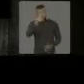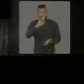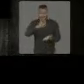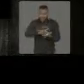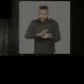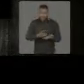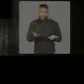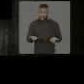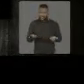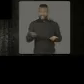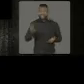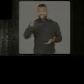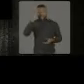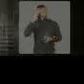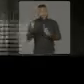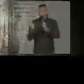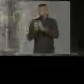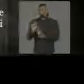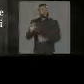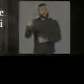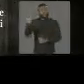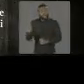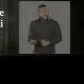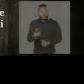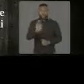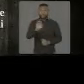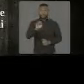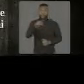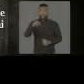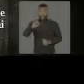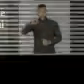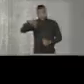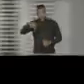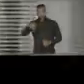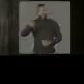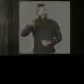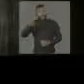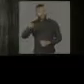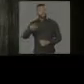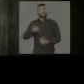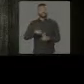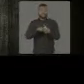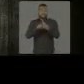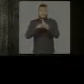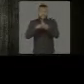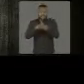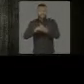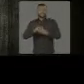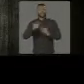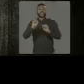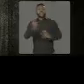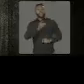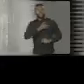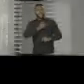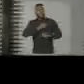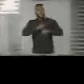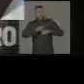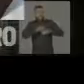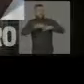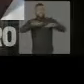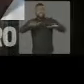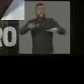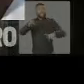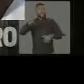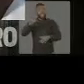mesmo quem é Bolsonaro? Sabe quem está ao seu lado? Steve Bannon. Bannon é especialista em espalhar terror no